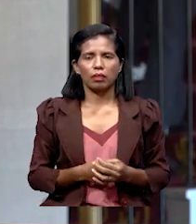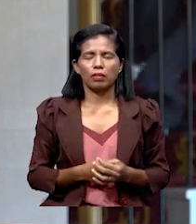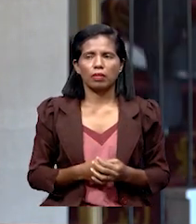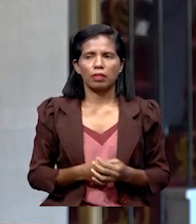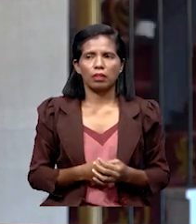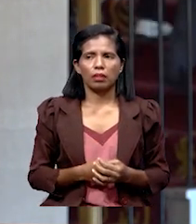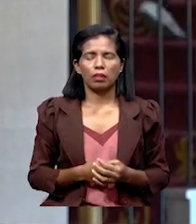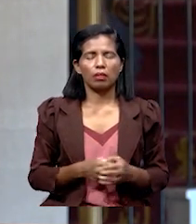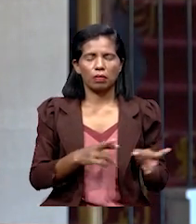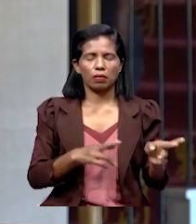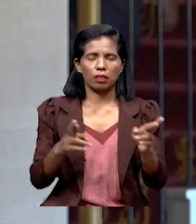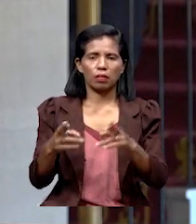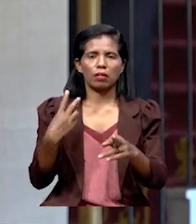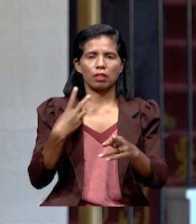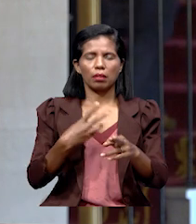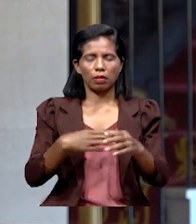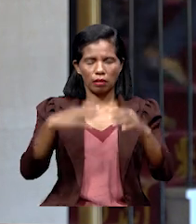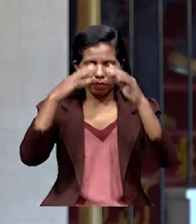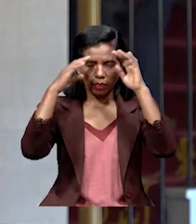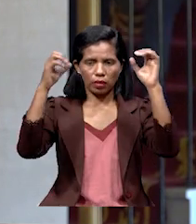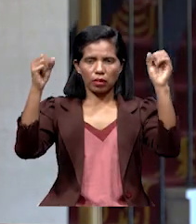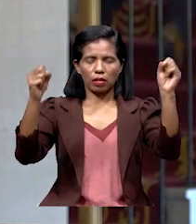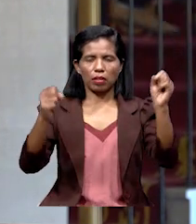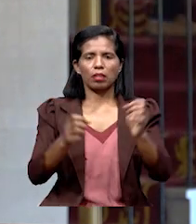e pronto, e tanto o Sr. Presidente como eu